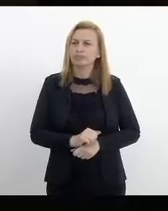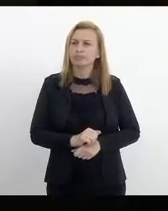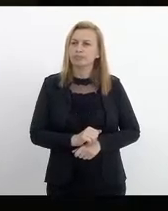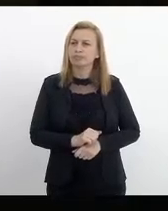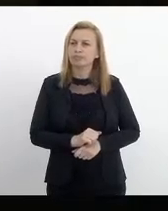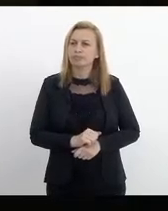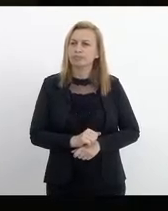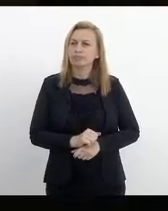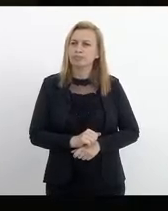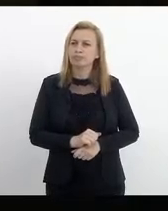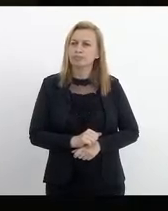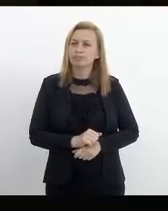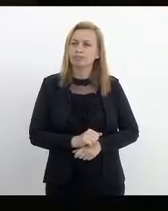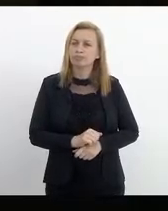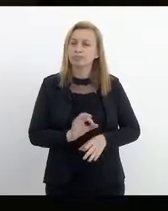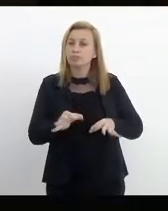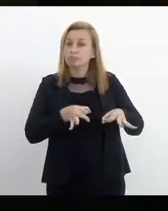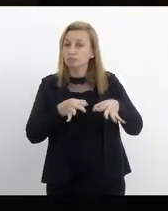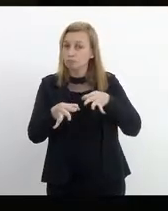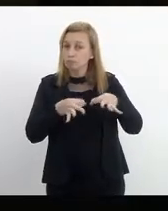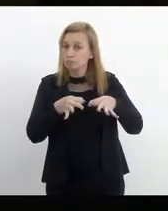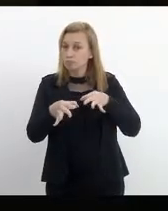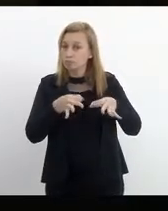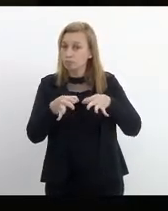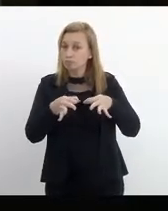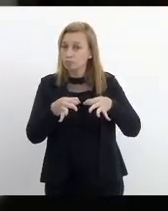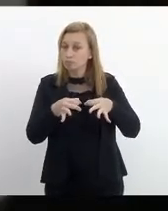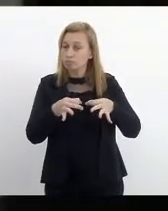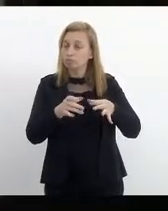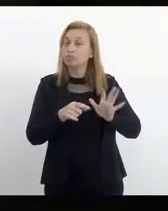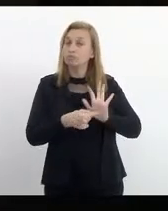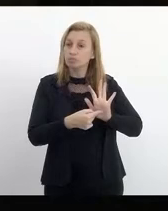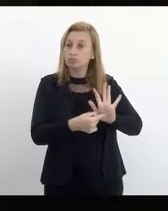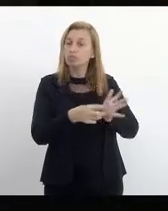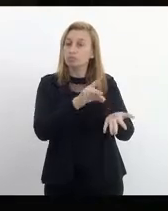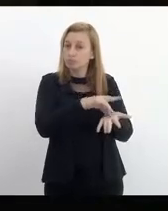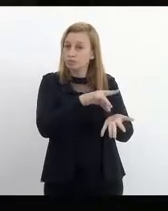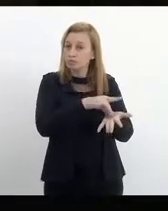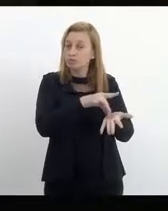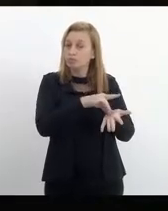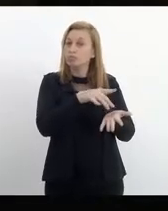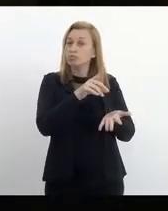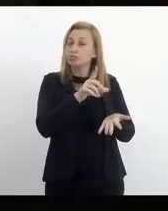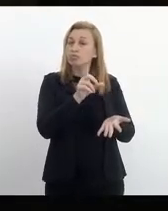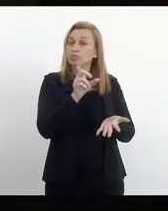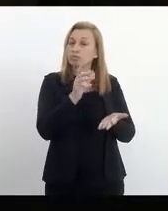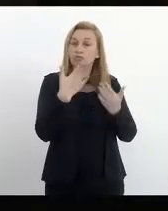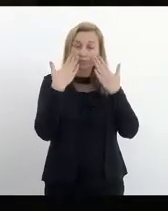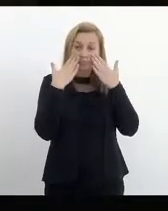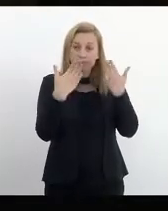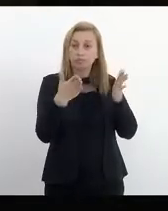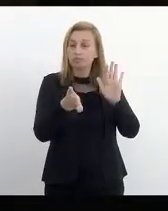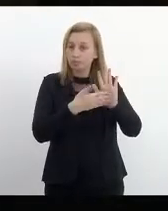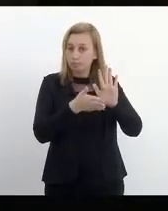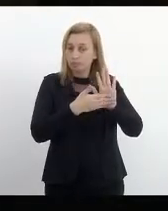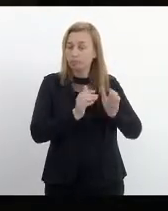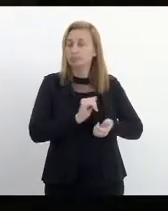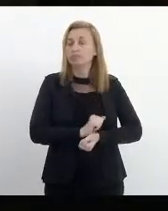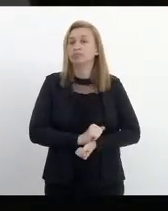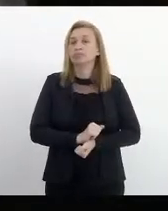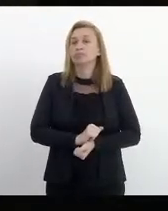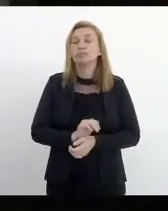de um planejamento para justificar realmente aquilo que estava sendo apresentado como proposta